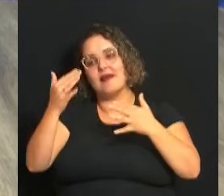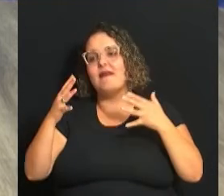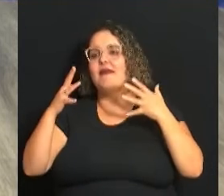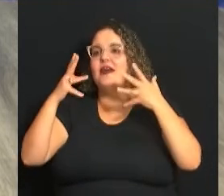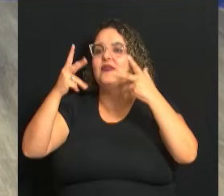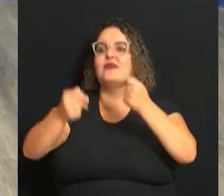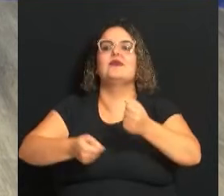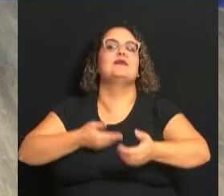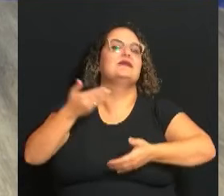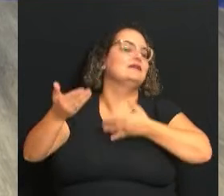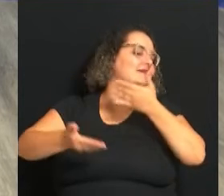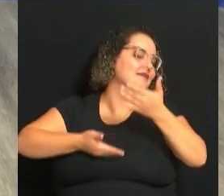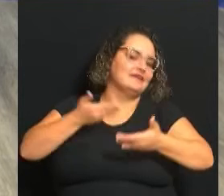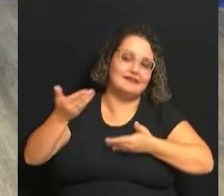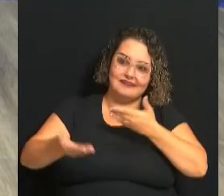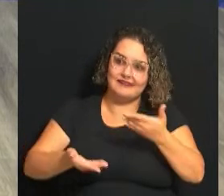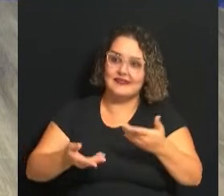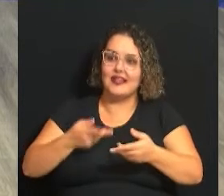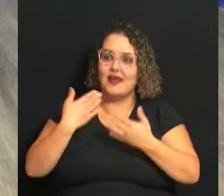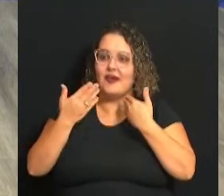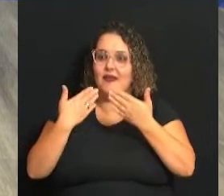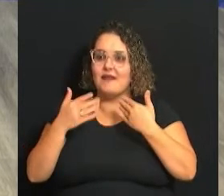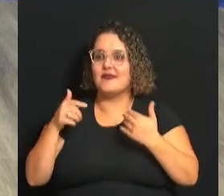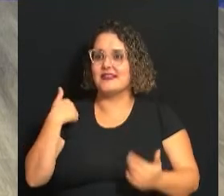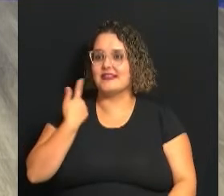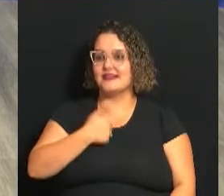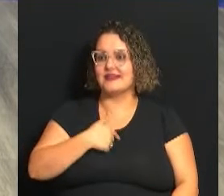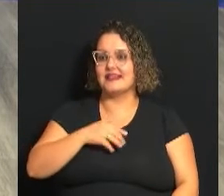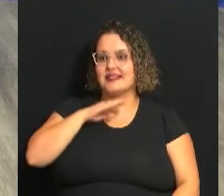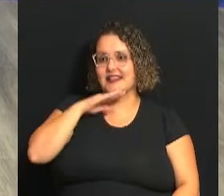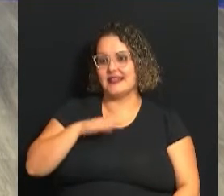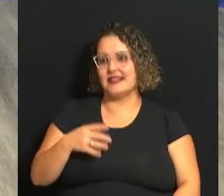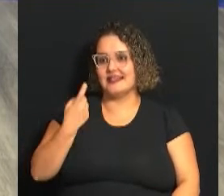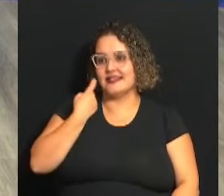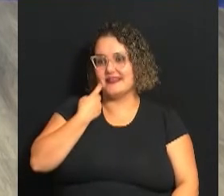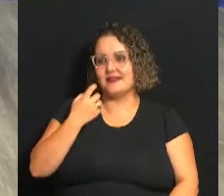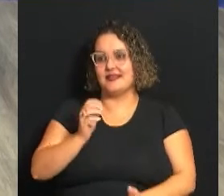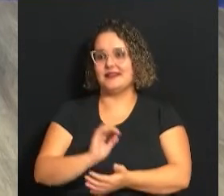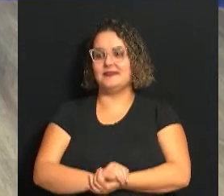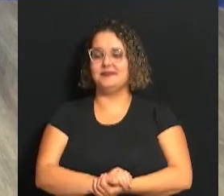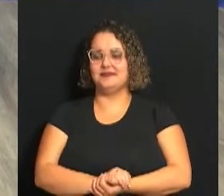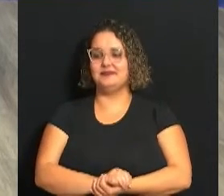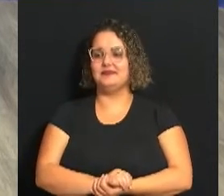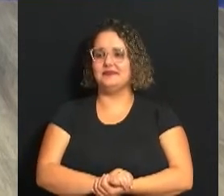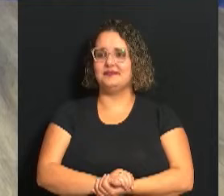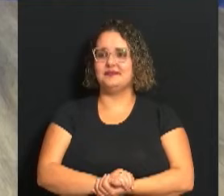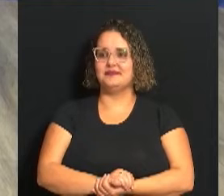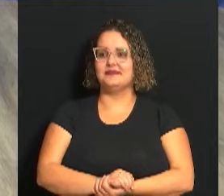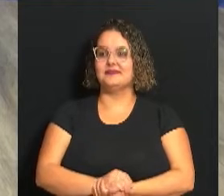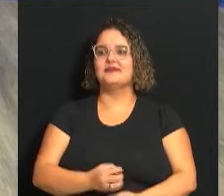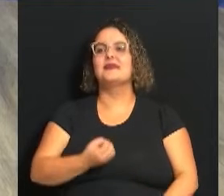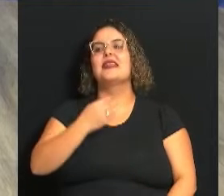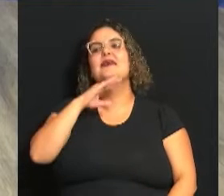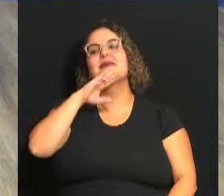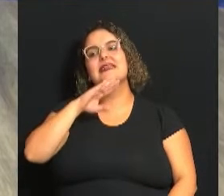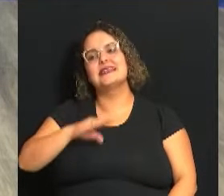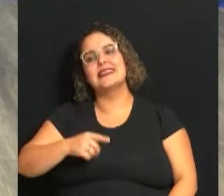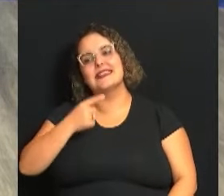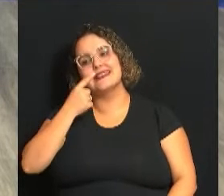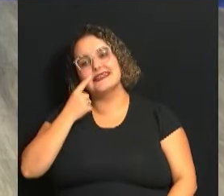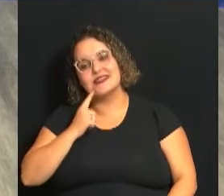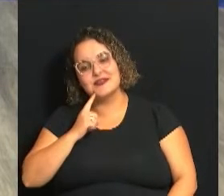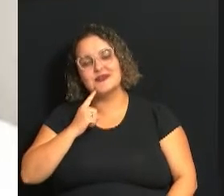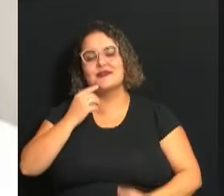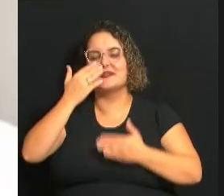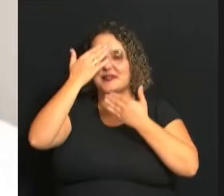afazeres aí e falar com a gente nessa tarde de sexta-feira. Boa tarde, Viviane. Eu que agradeço o